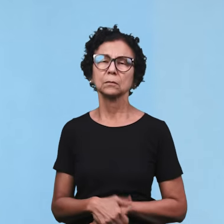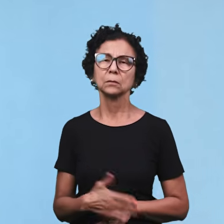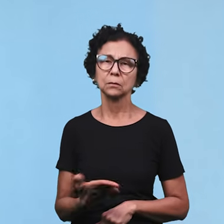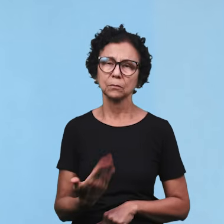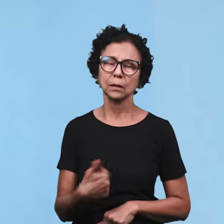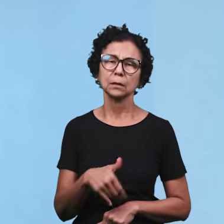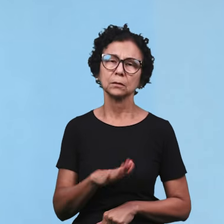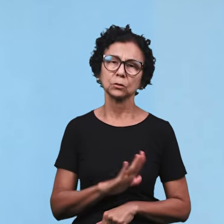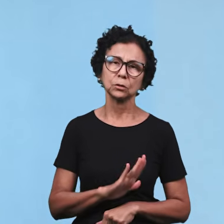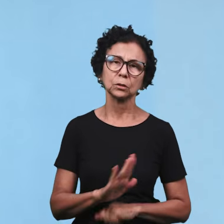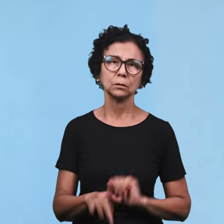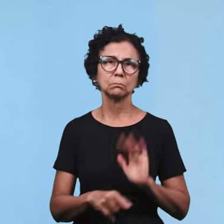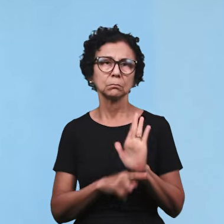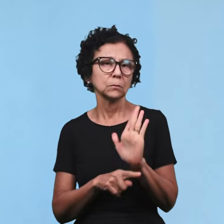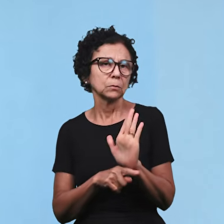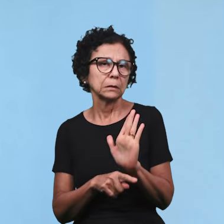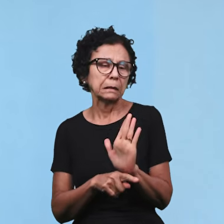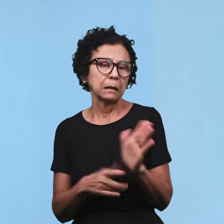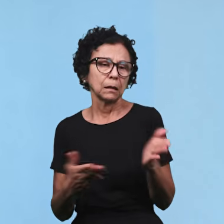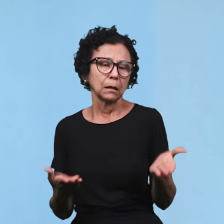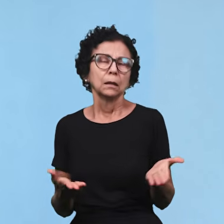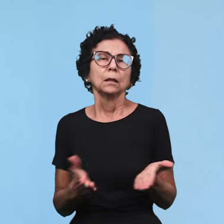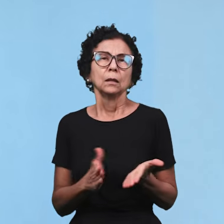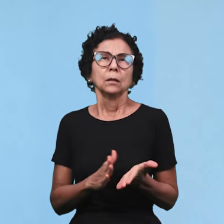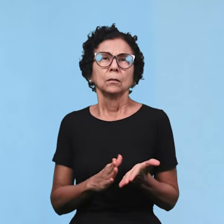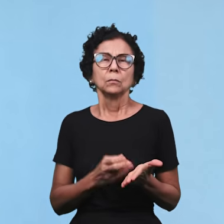fazer, né, toda